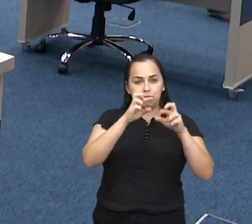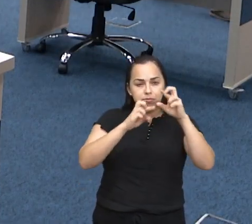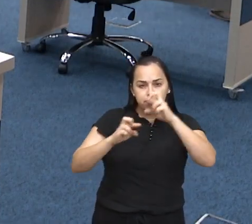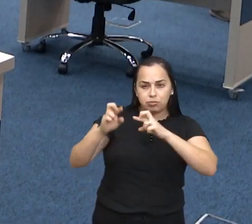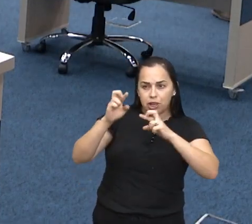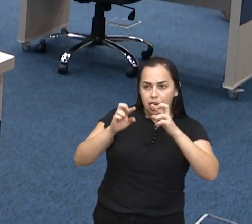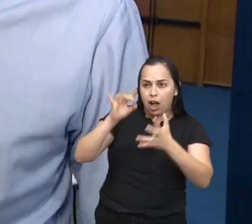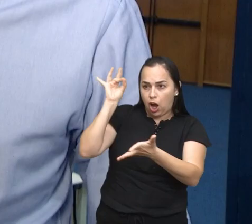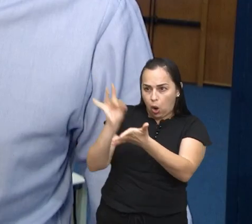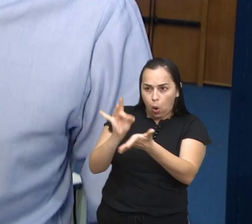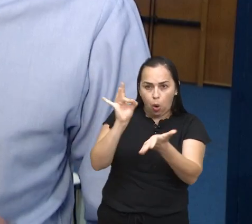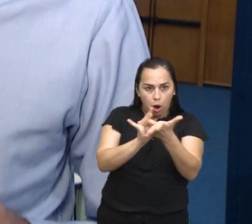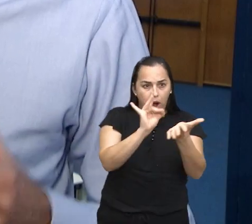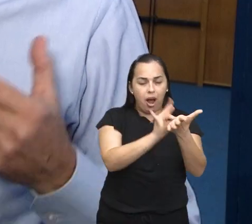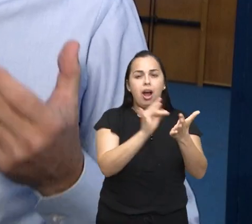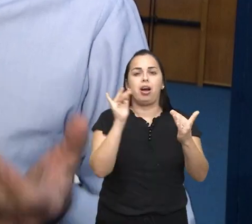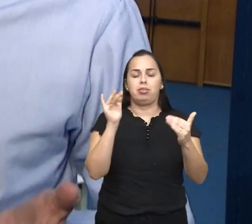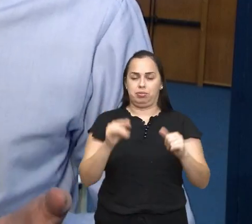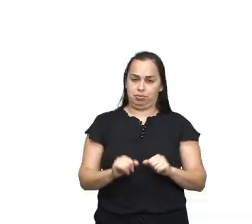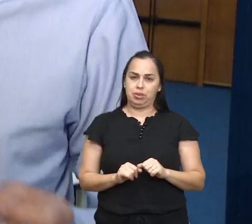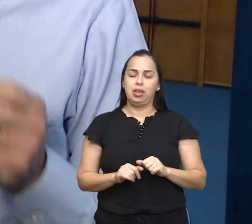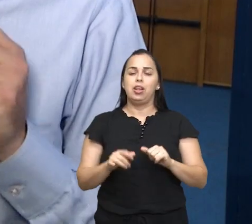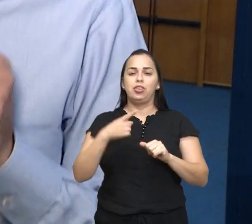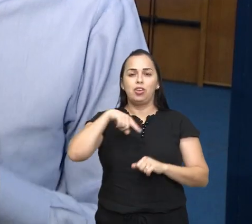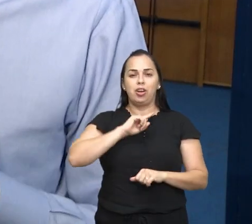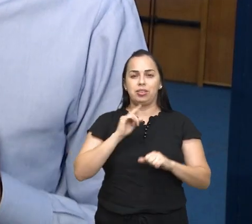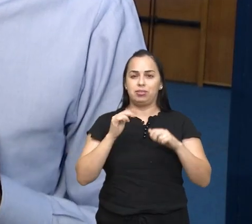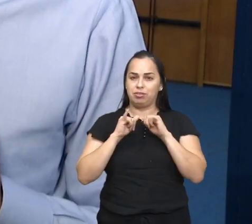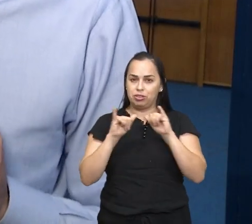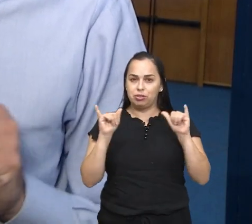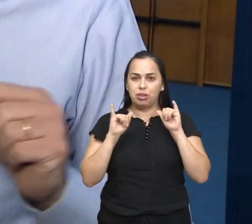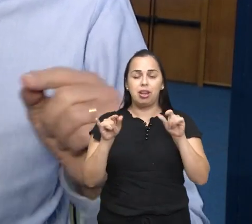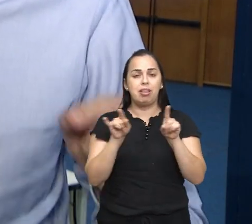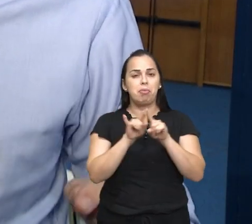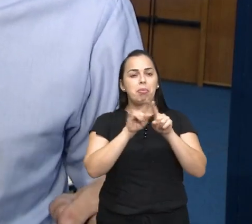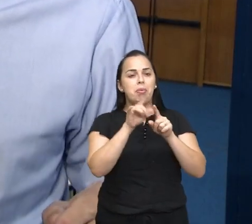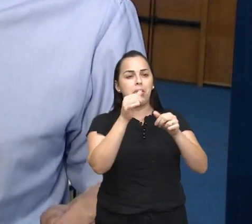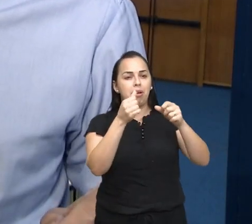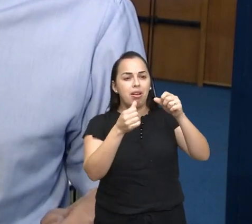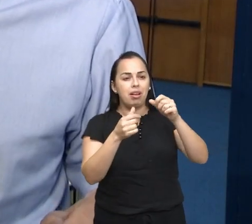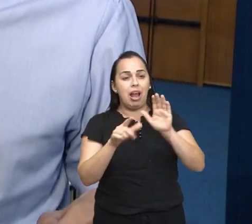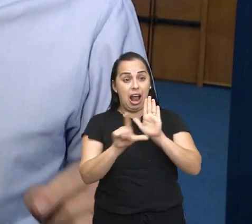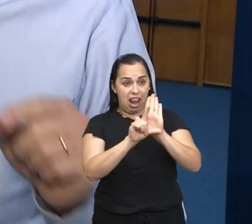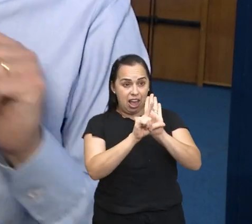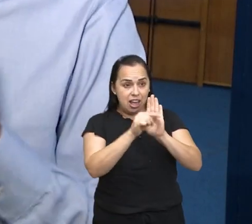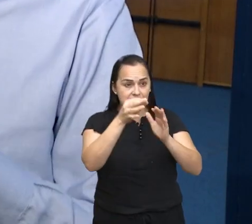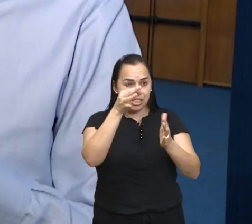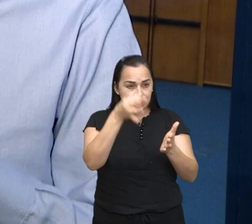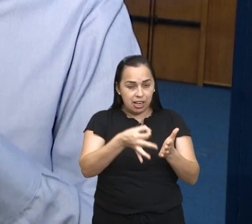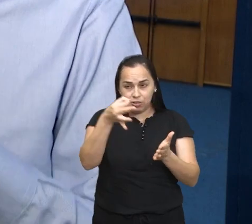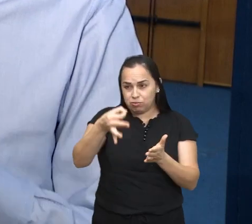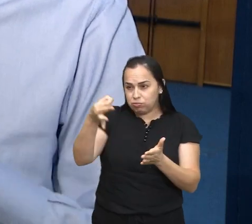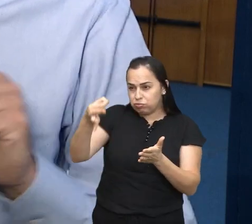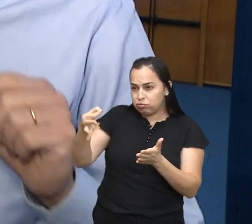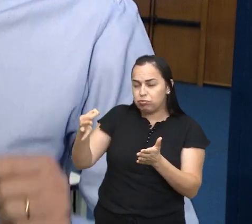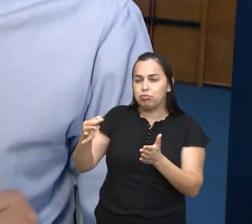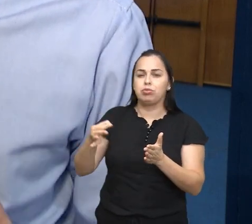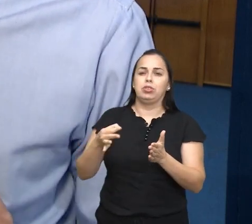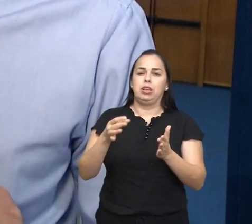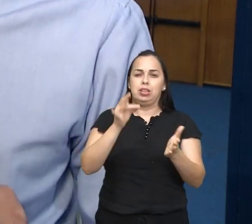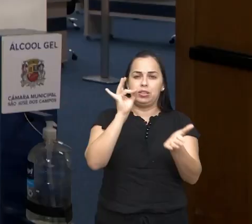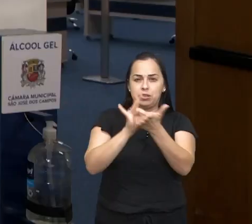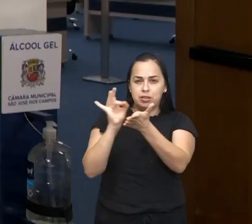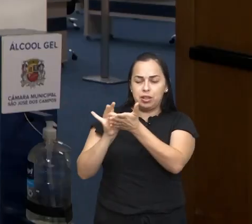sendo cumpridas. Nós podemos divulgar e fiscalizar a aplicação dessa lei e o cumprimento dessa lei